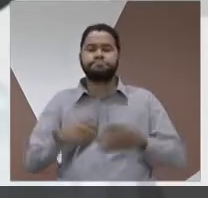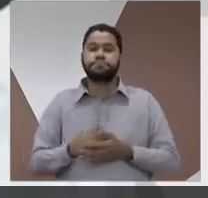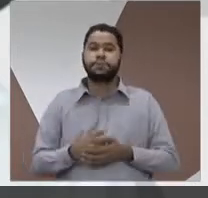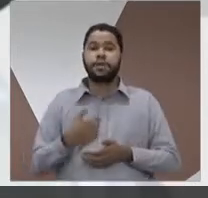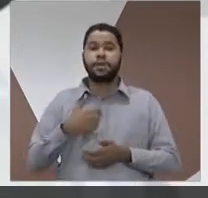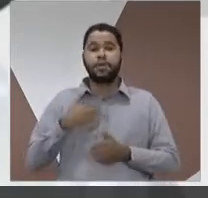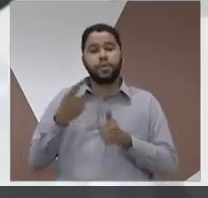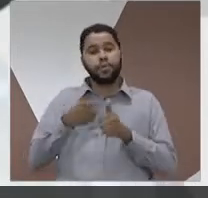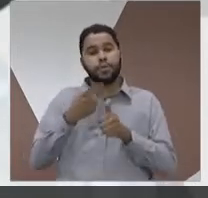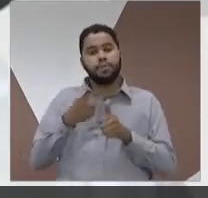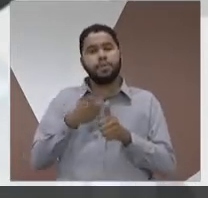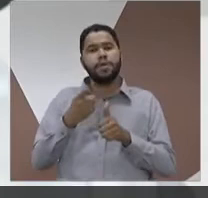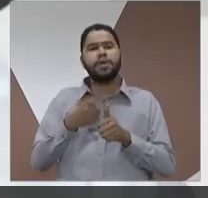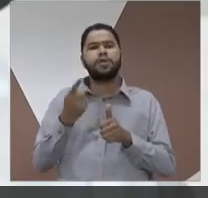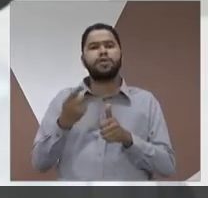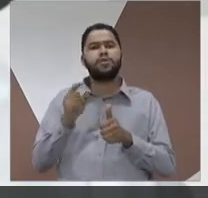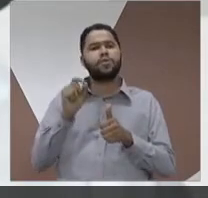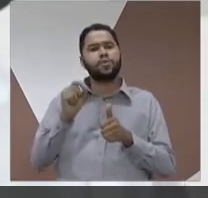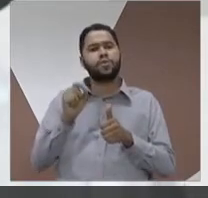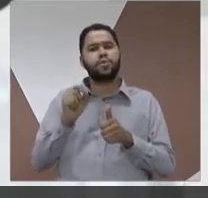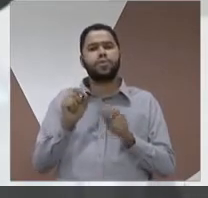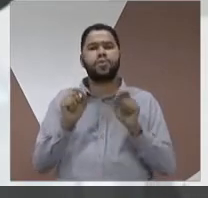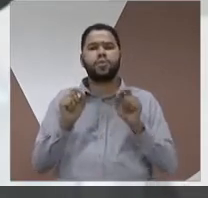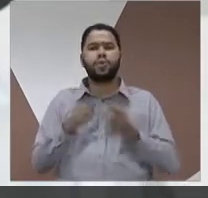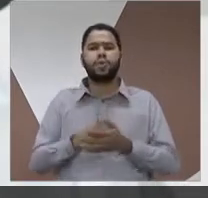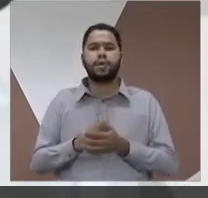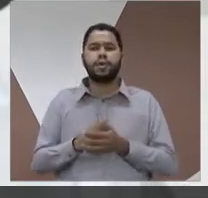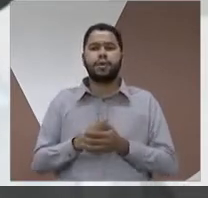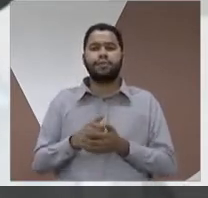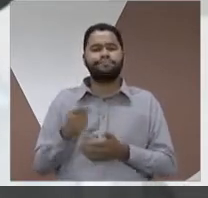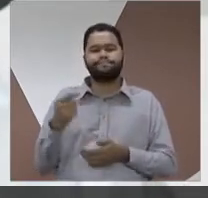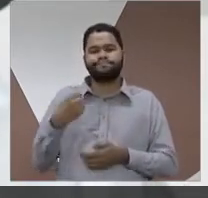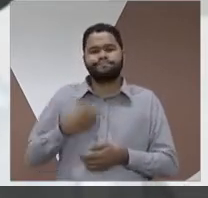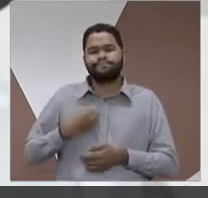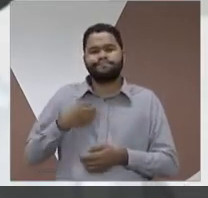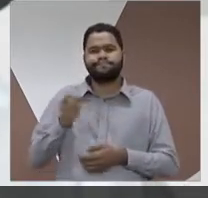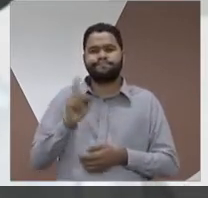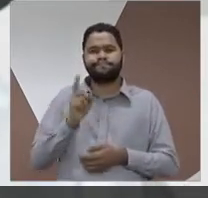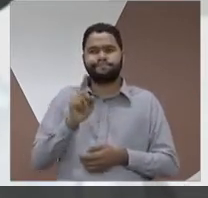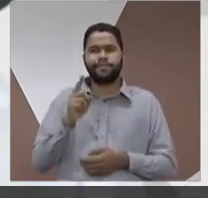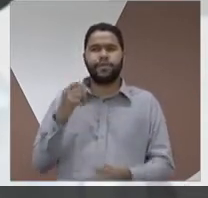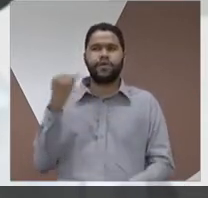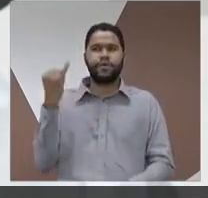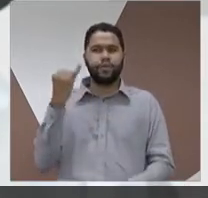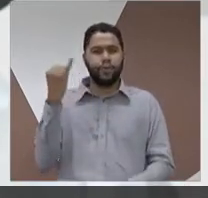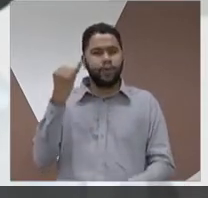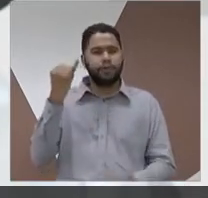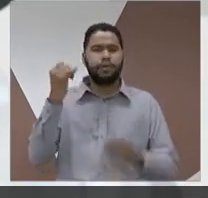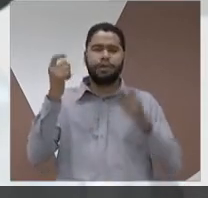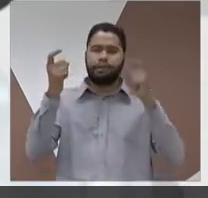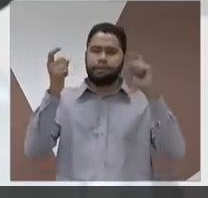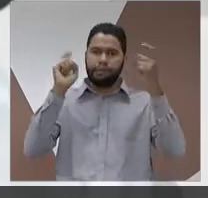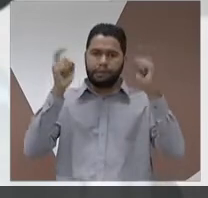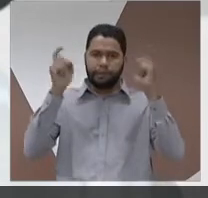primeiramente, gostaria de me desculpar por não estar presente nessa tão importante reunião.